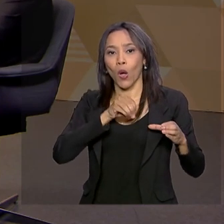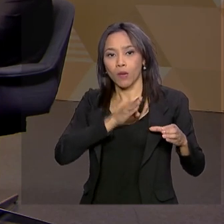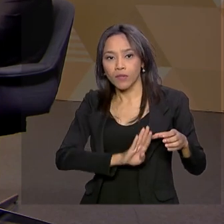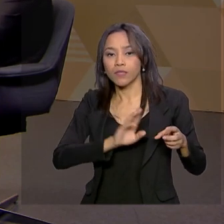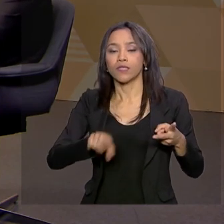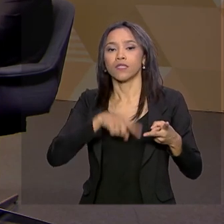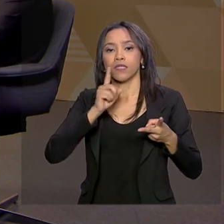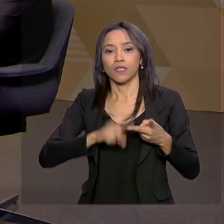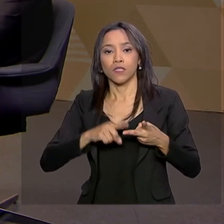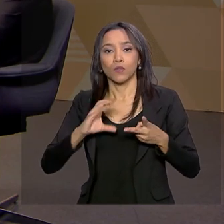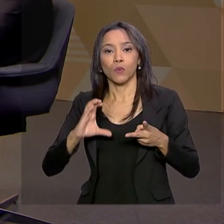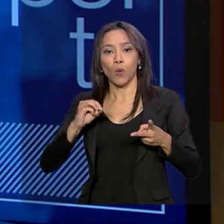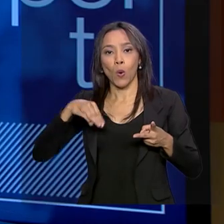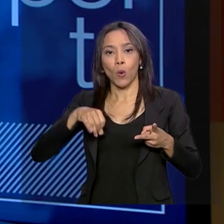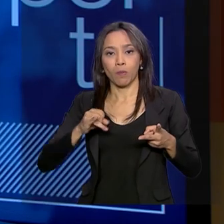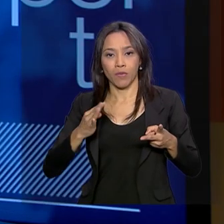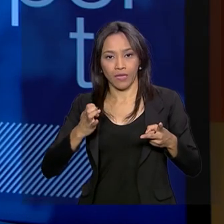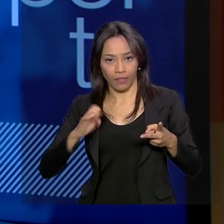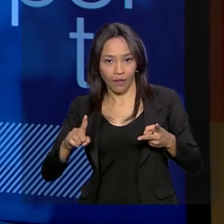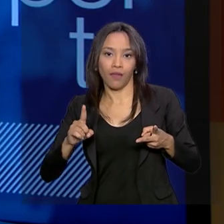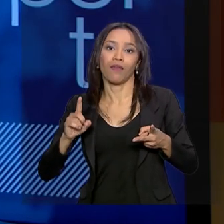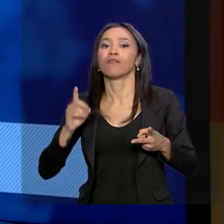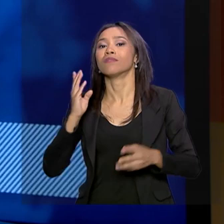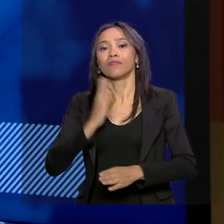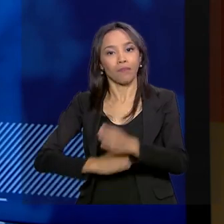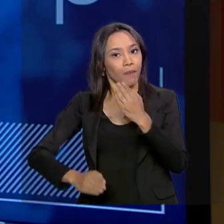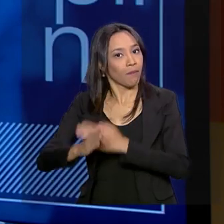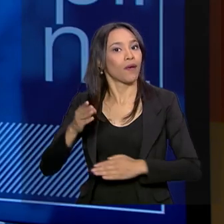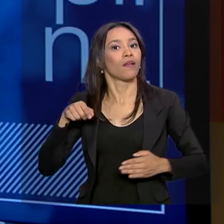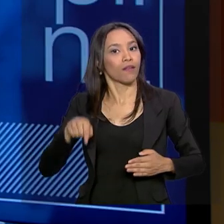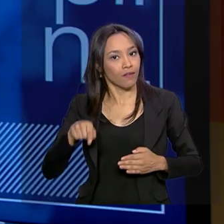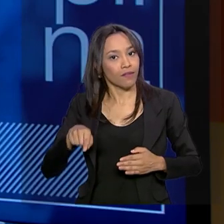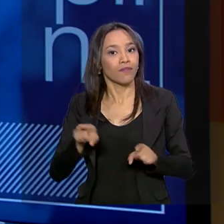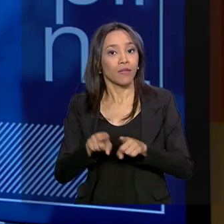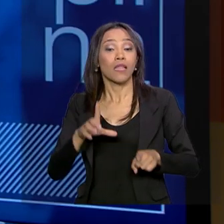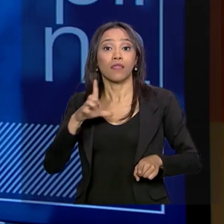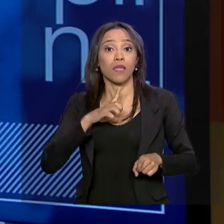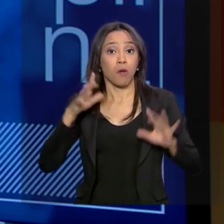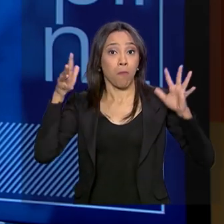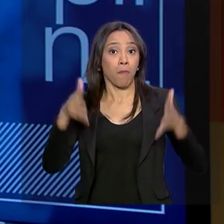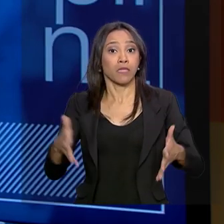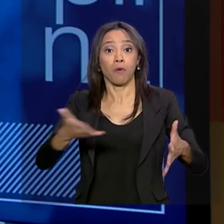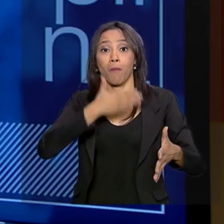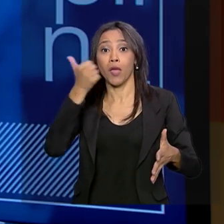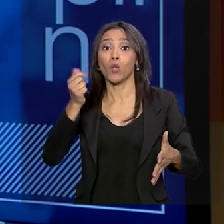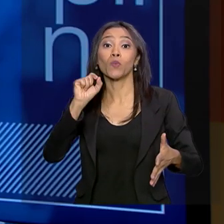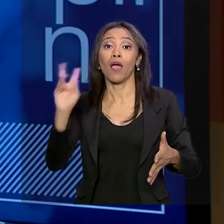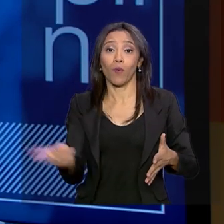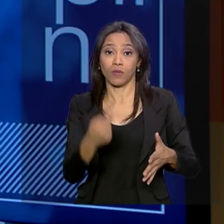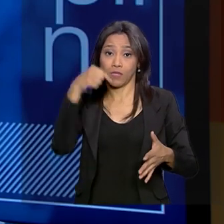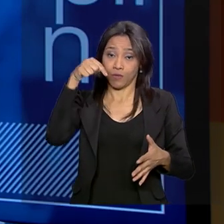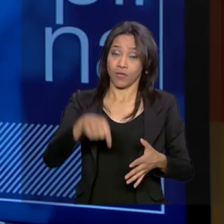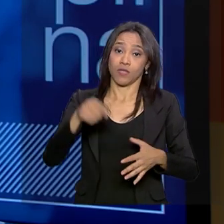do Comitê Paralímpico é que a gente tenha uma participação muito melhor do que aconteceu aqui no Rio de Janeiro. Então, o PAN